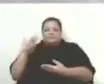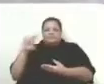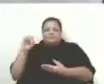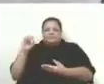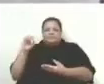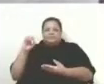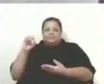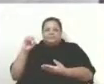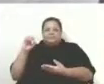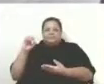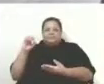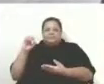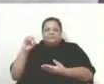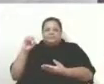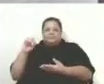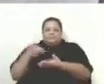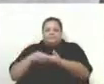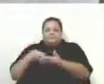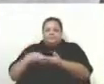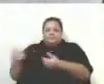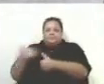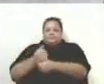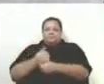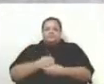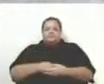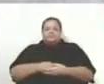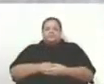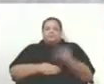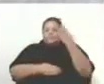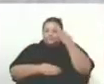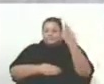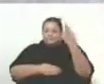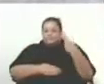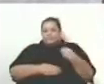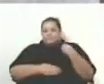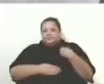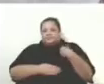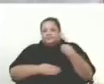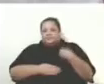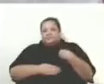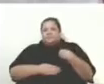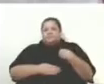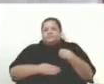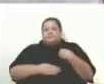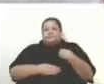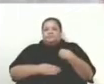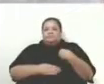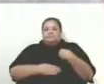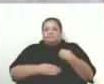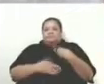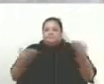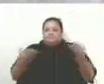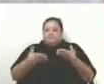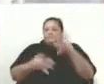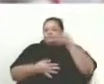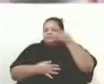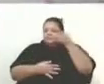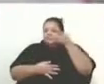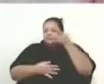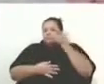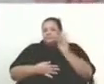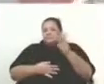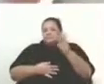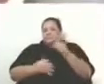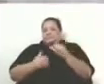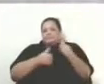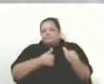Que é a segunda secretaria. Boa noite a todos os presentes. Obrigada pela presença aqui física na Câmara, com certeza sempre nos acompanhando pela